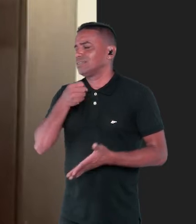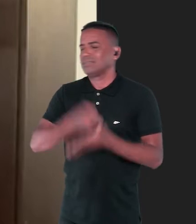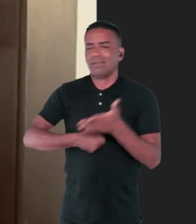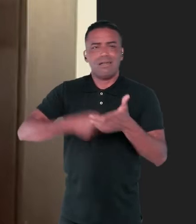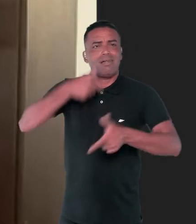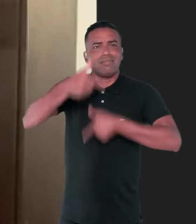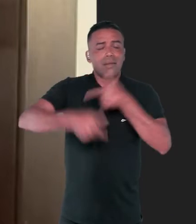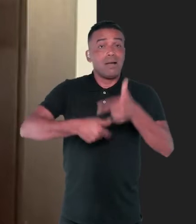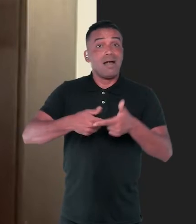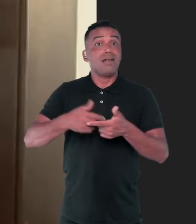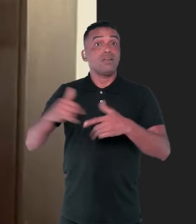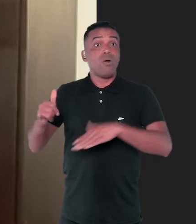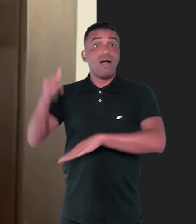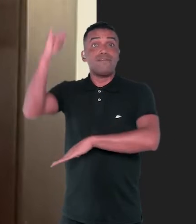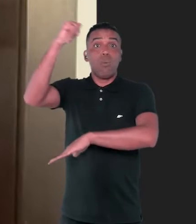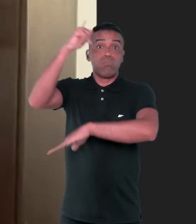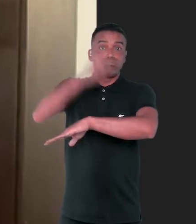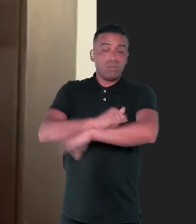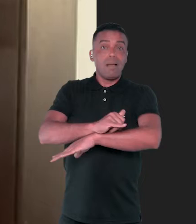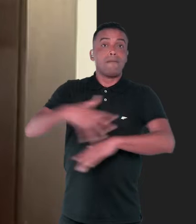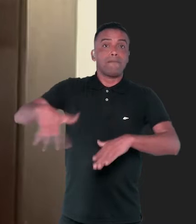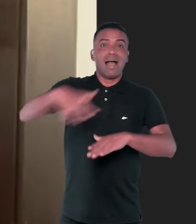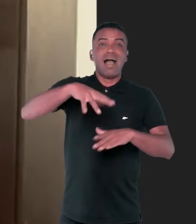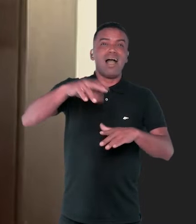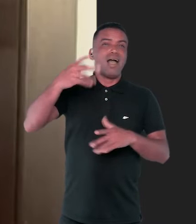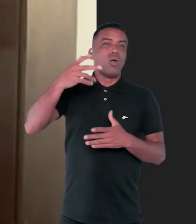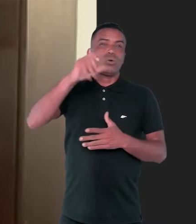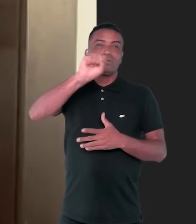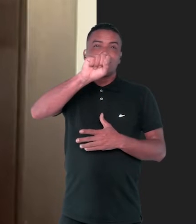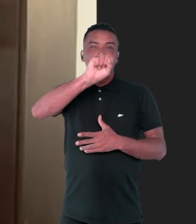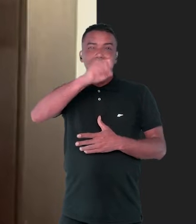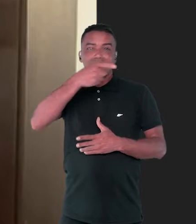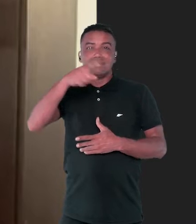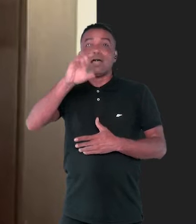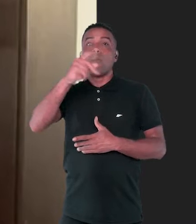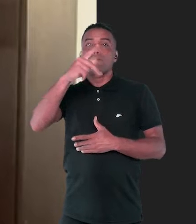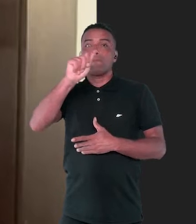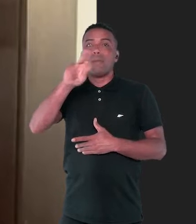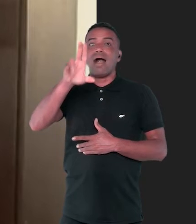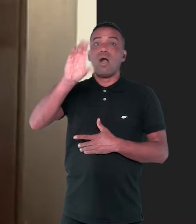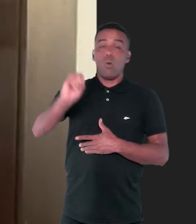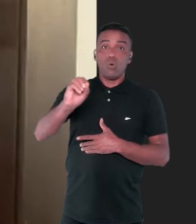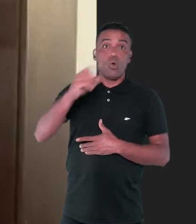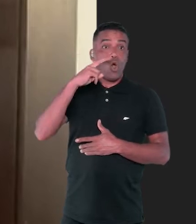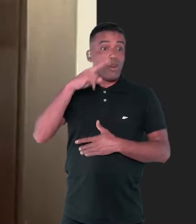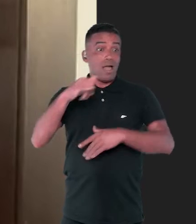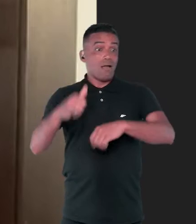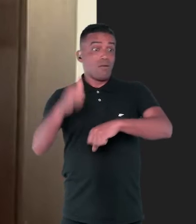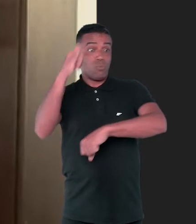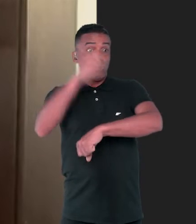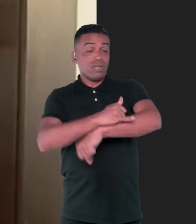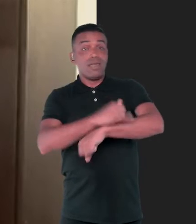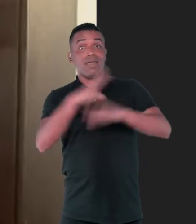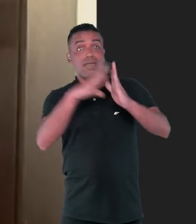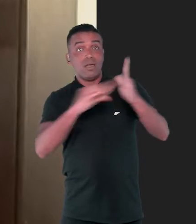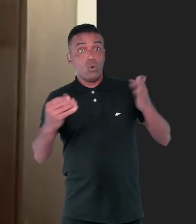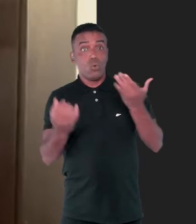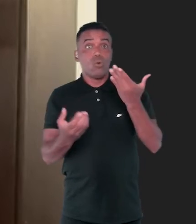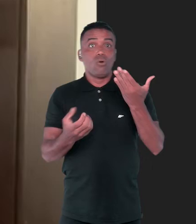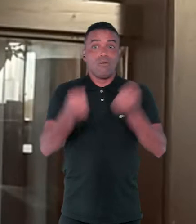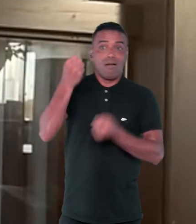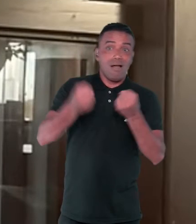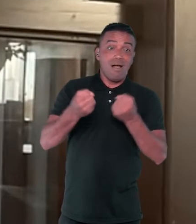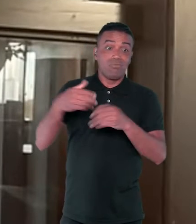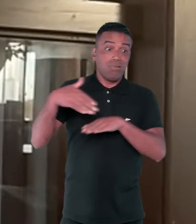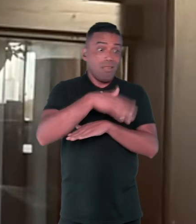avião ali no bairro de São Paulo, você ia para lá, você tinha que primeiro descer do carro correndo, olhar o prefixo do avião, o modelo dele e tal.